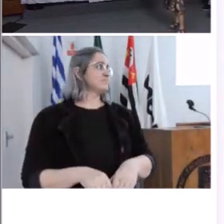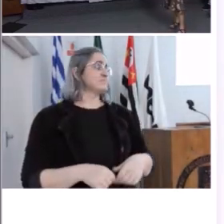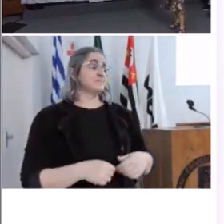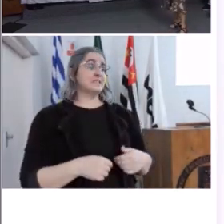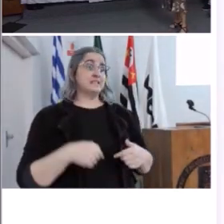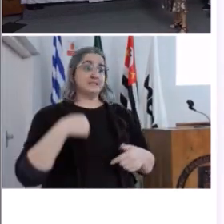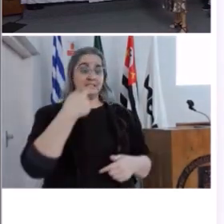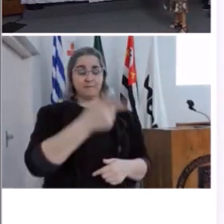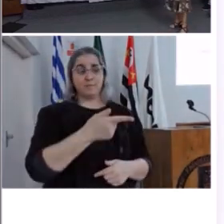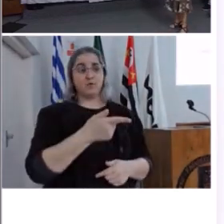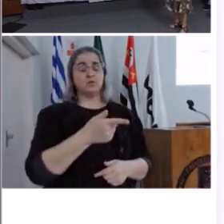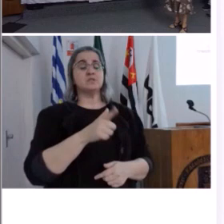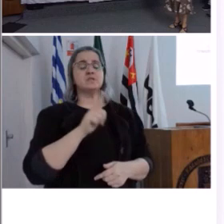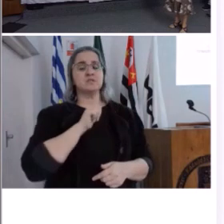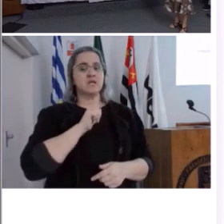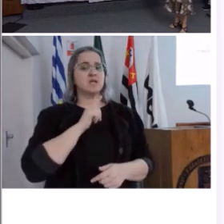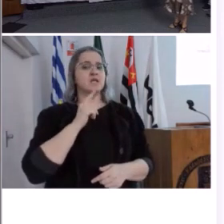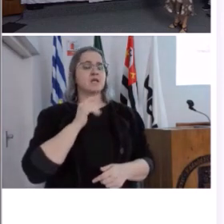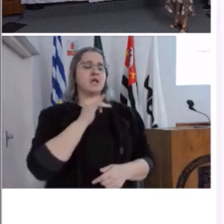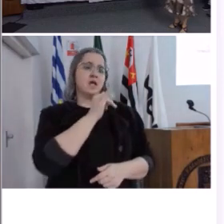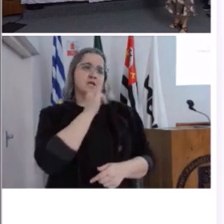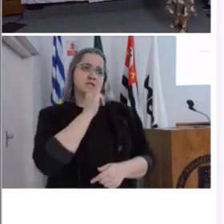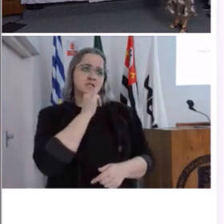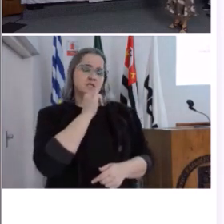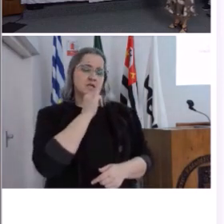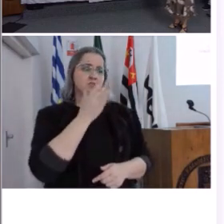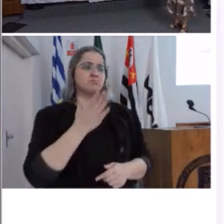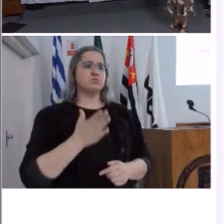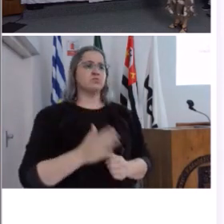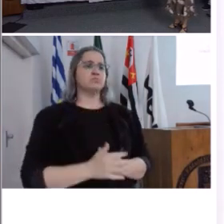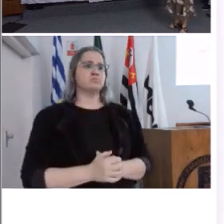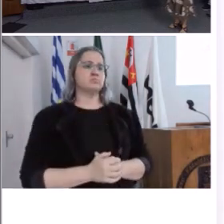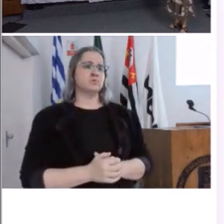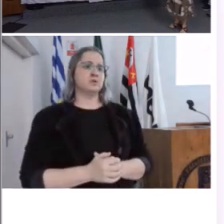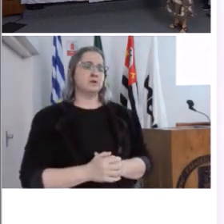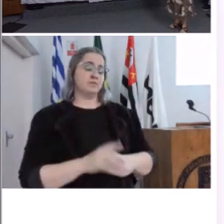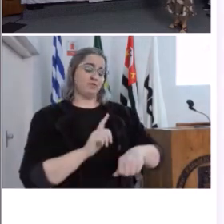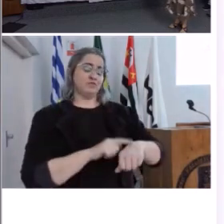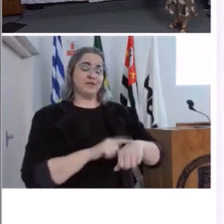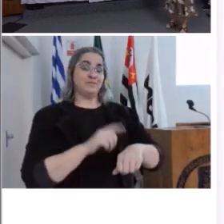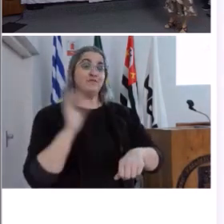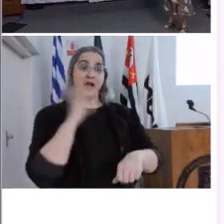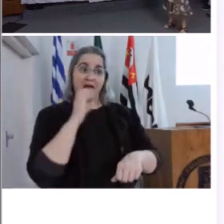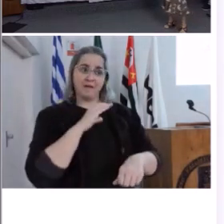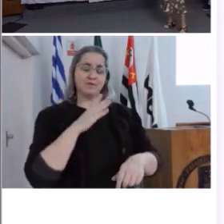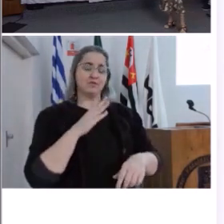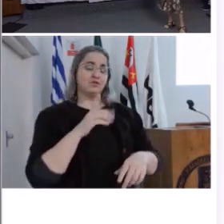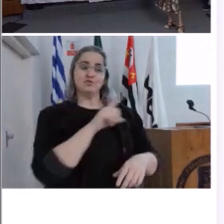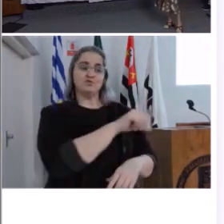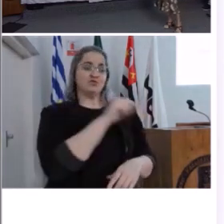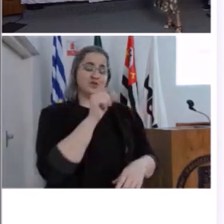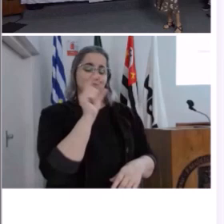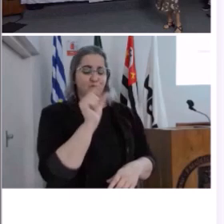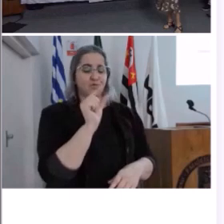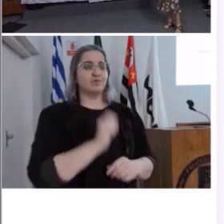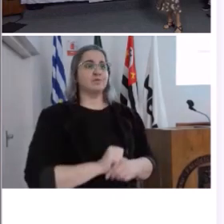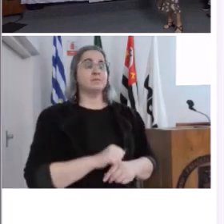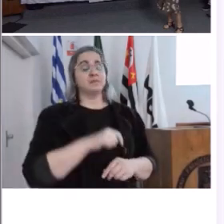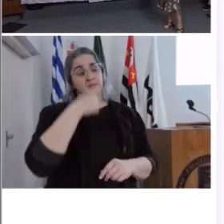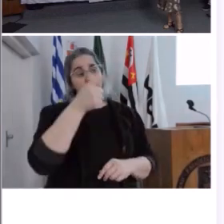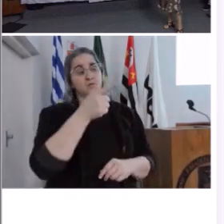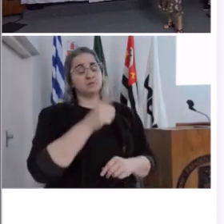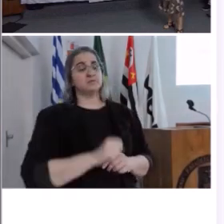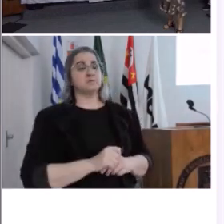Depois nós vamos ver alguns casos, não consegui, por causa do tempo, né, para selecionar, alguns casos só para a gente poder estar